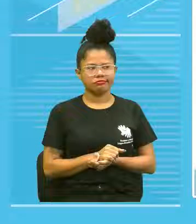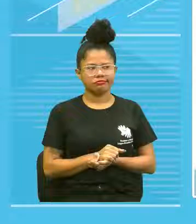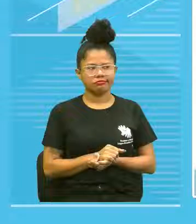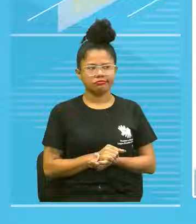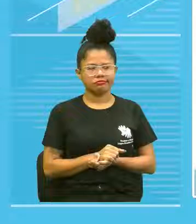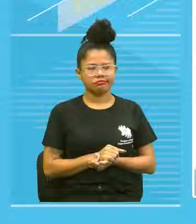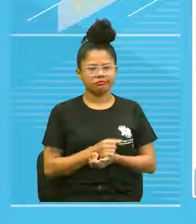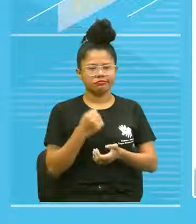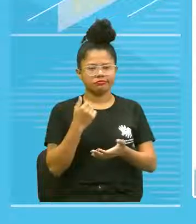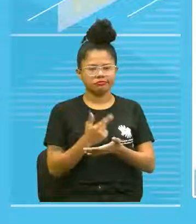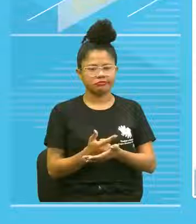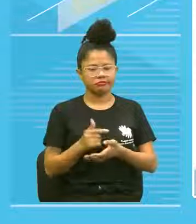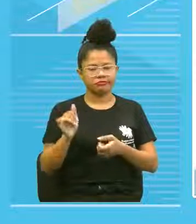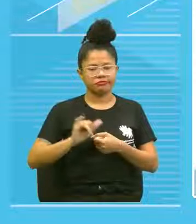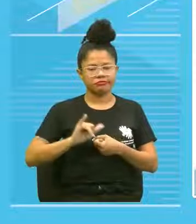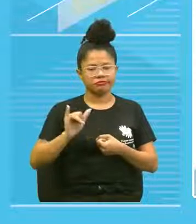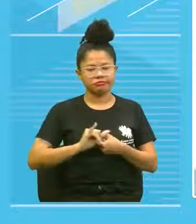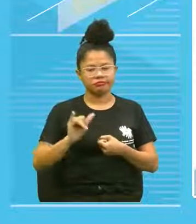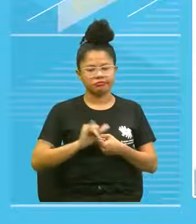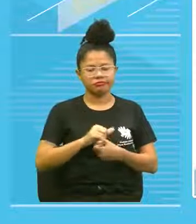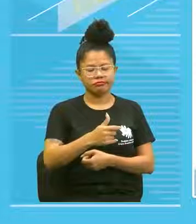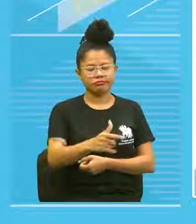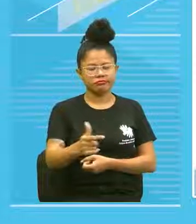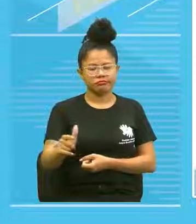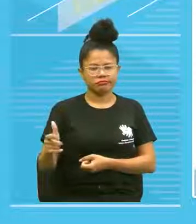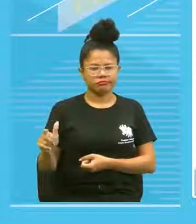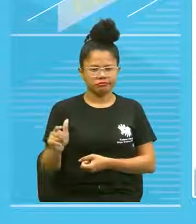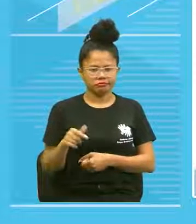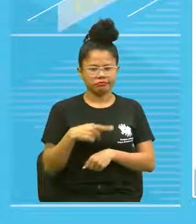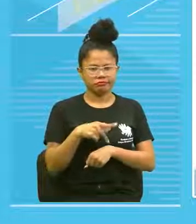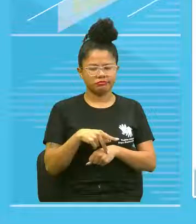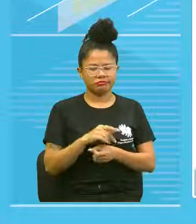a comprar petróleo de Fora E aí